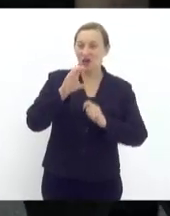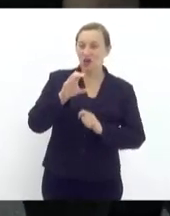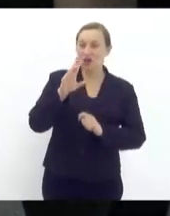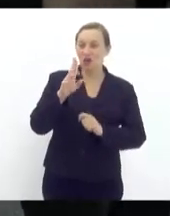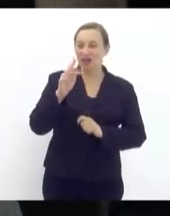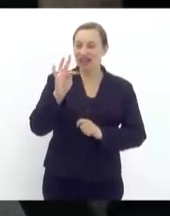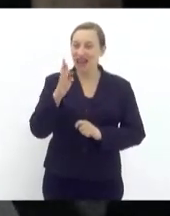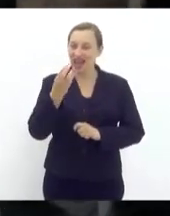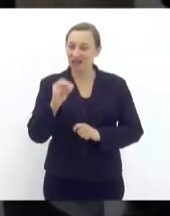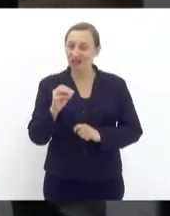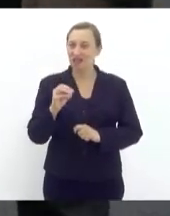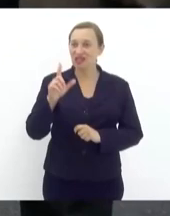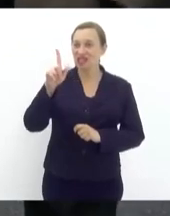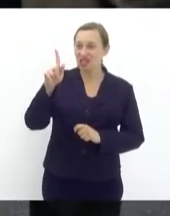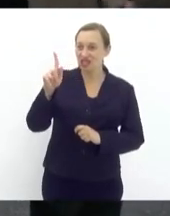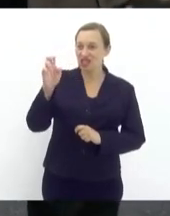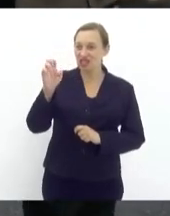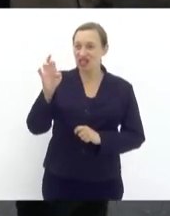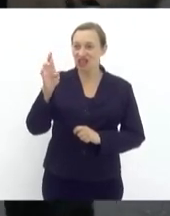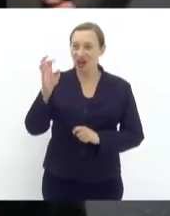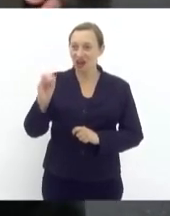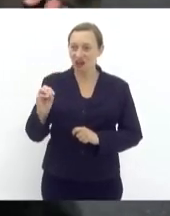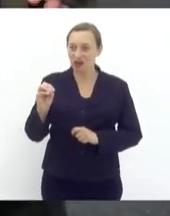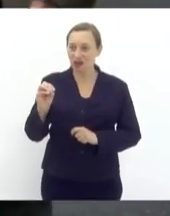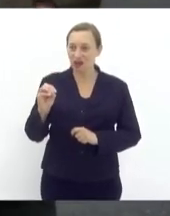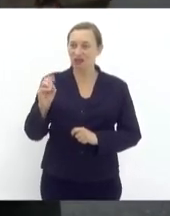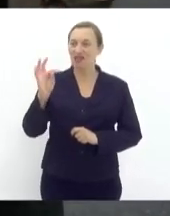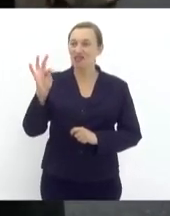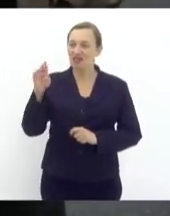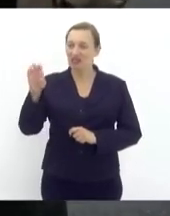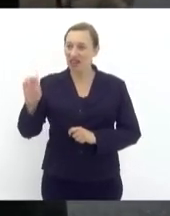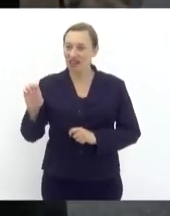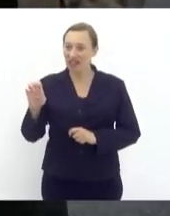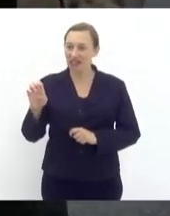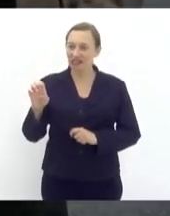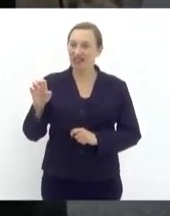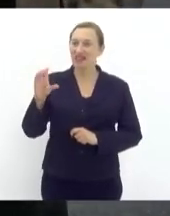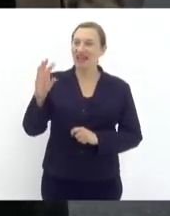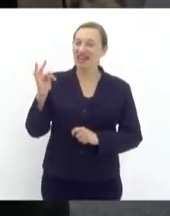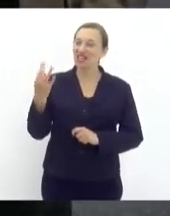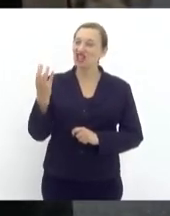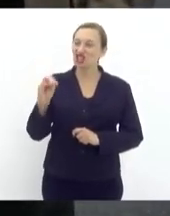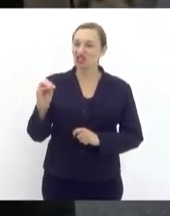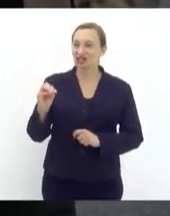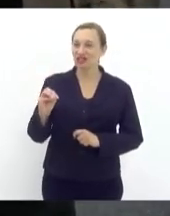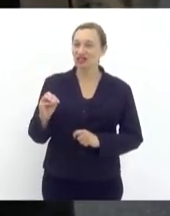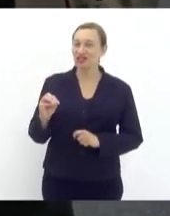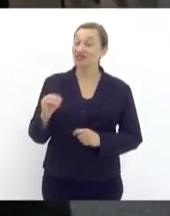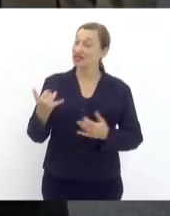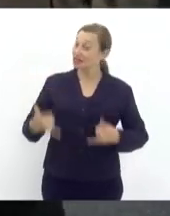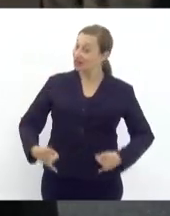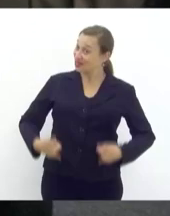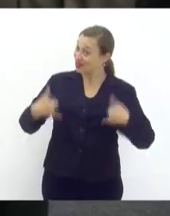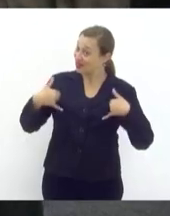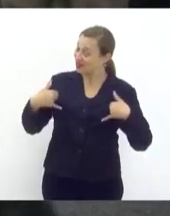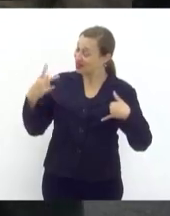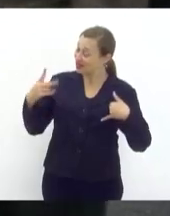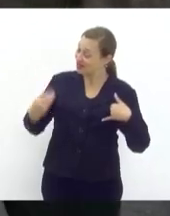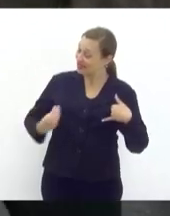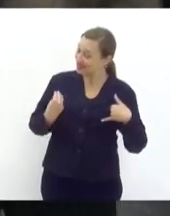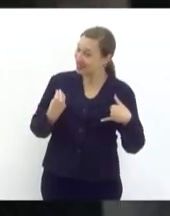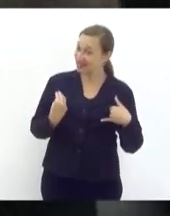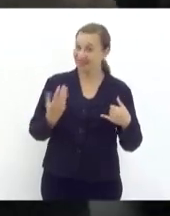senhor Geraldo Freire de Castro Filho castrio e muito no Zorra sua presença